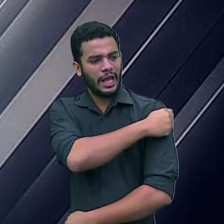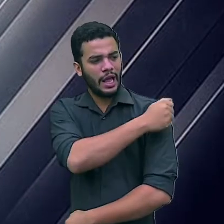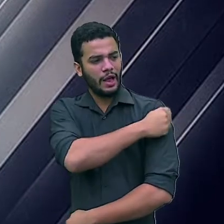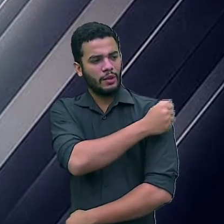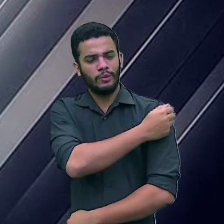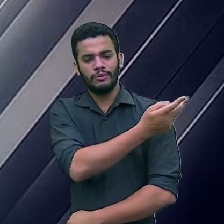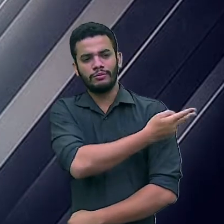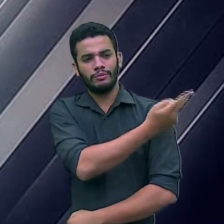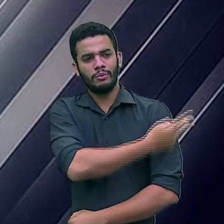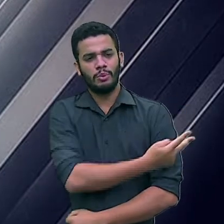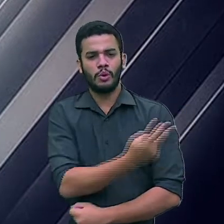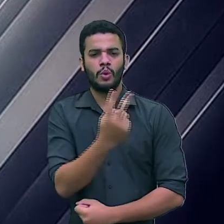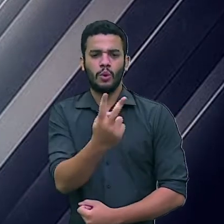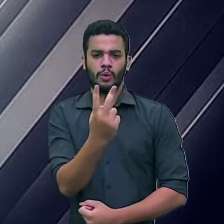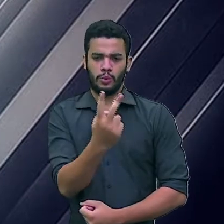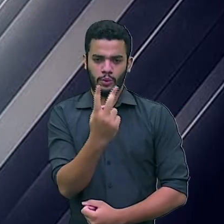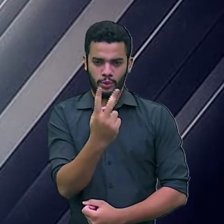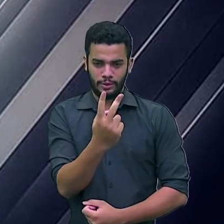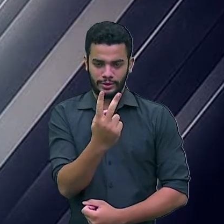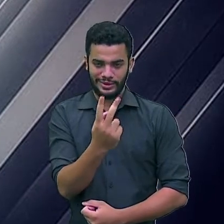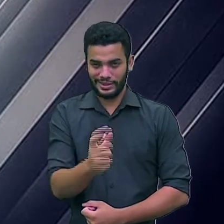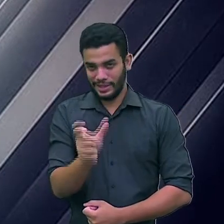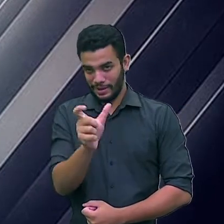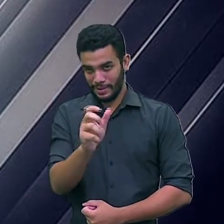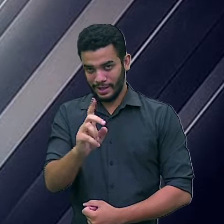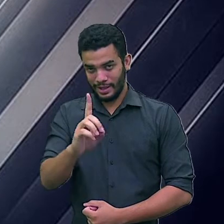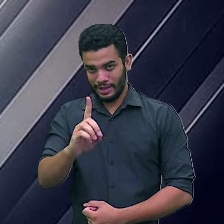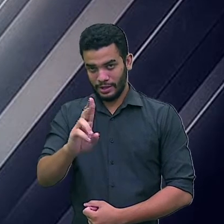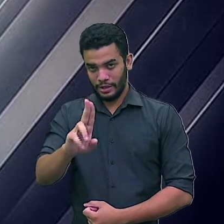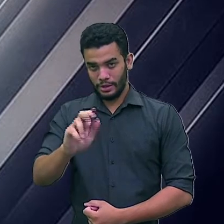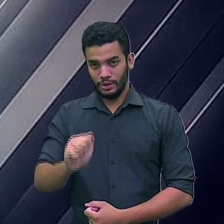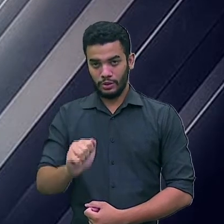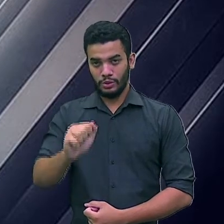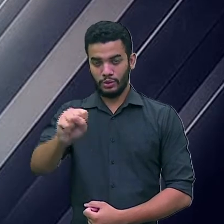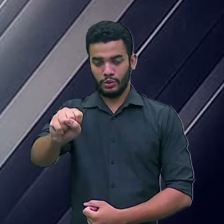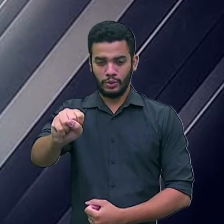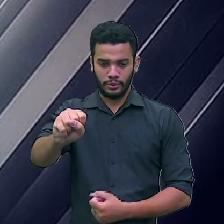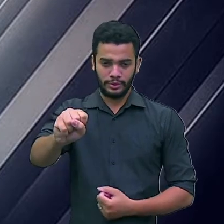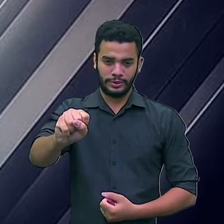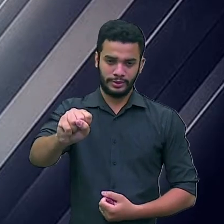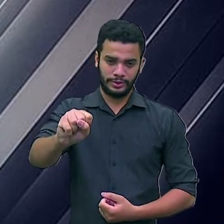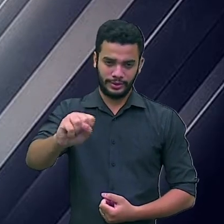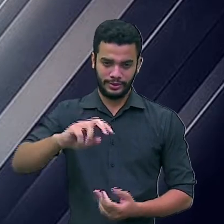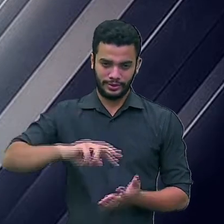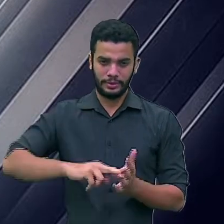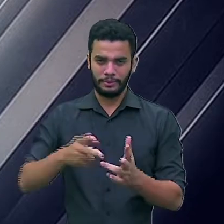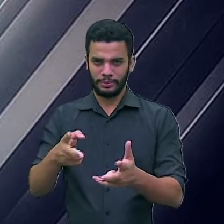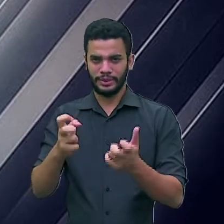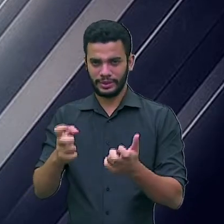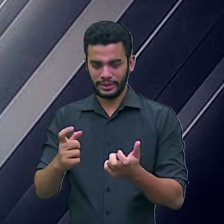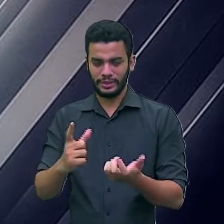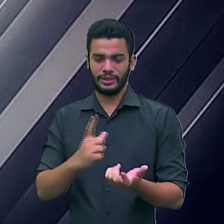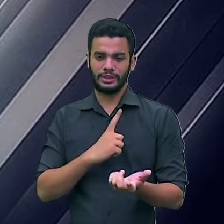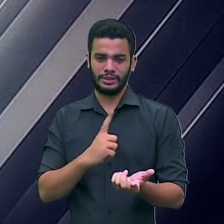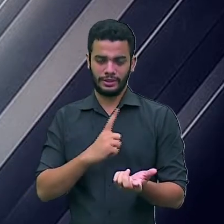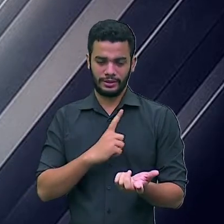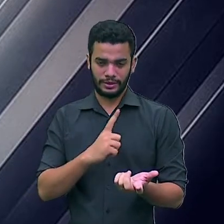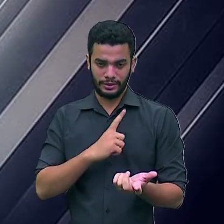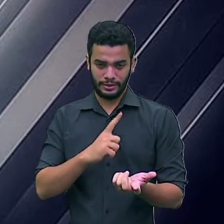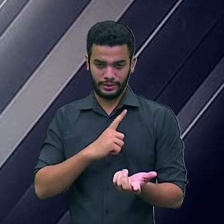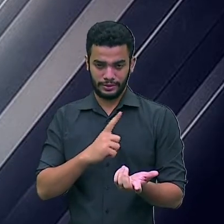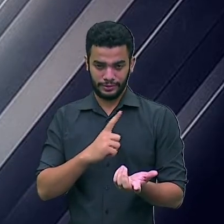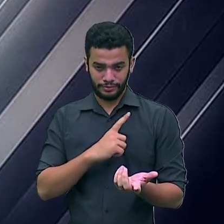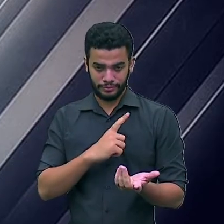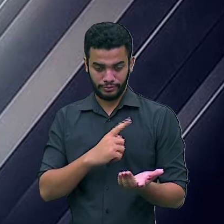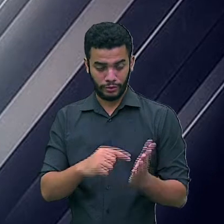Percebam que duas já está demarcado, né? Porque tem a função de predicativo do sujeito, mas teve a relação aí com